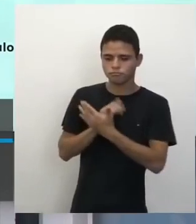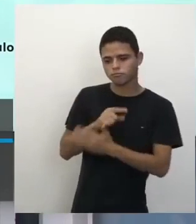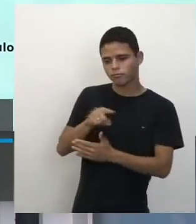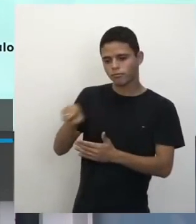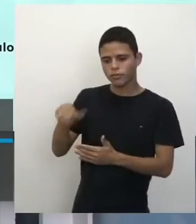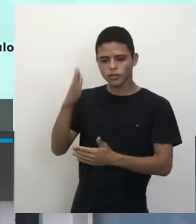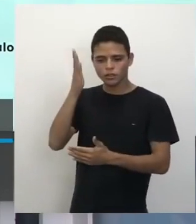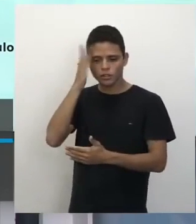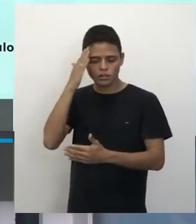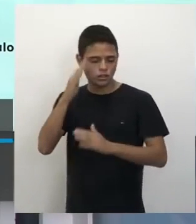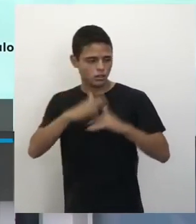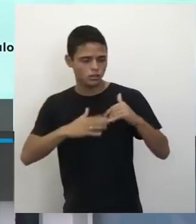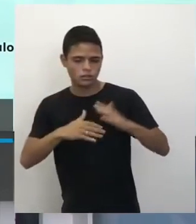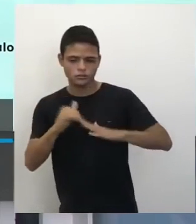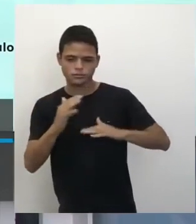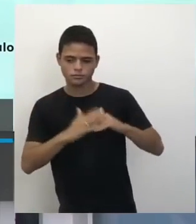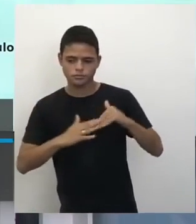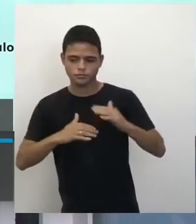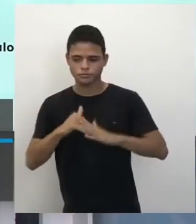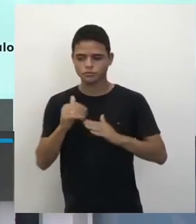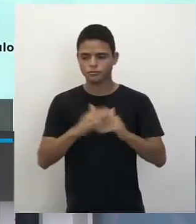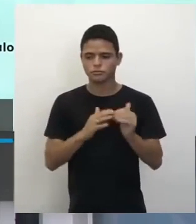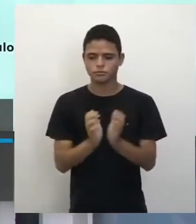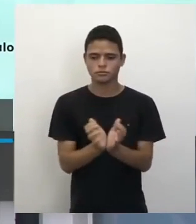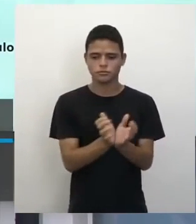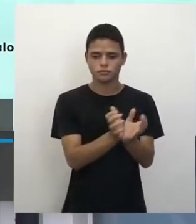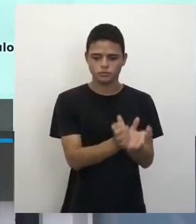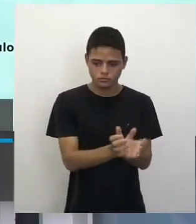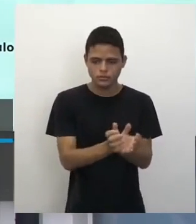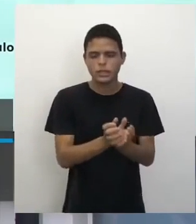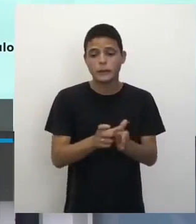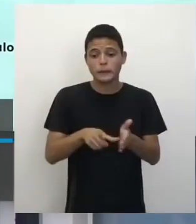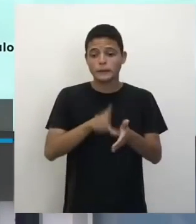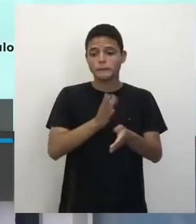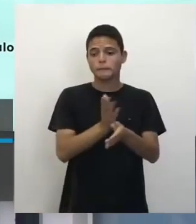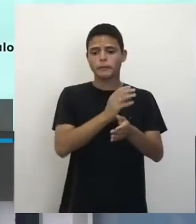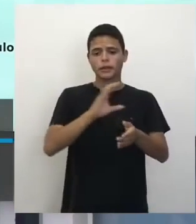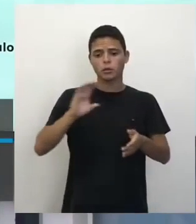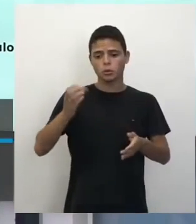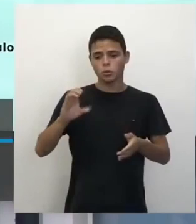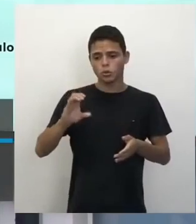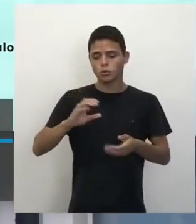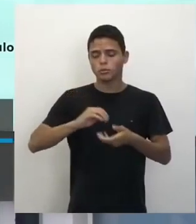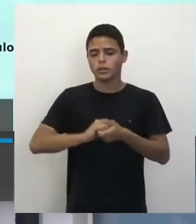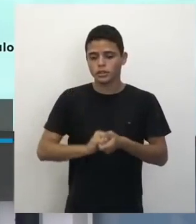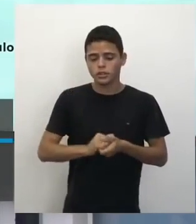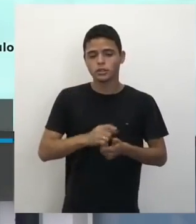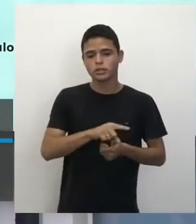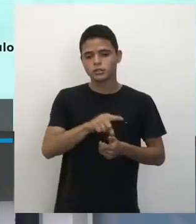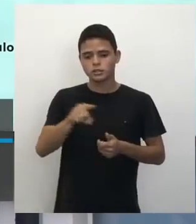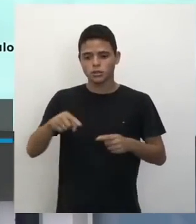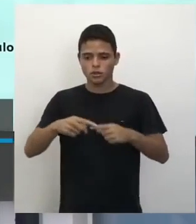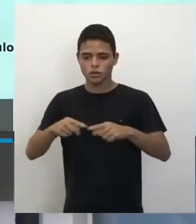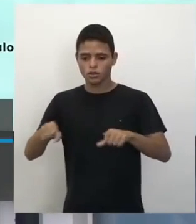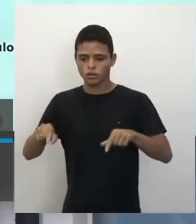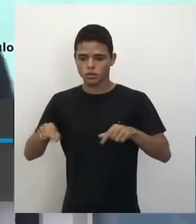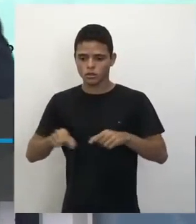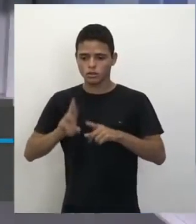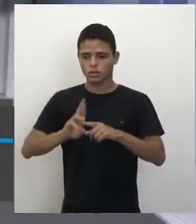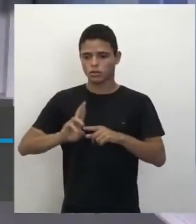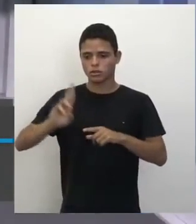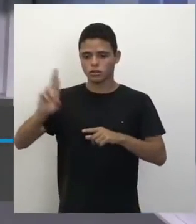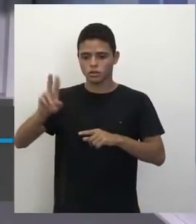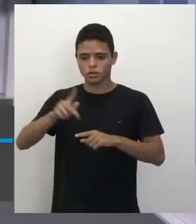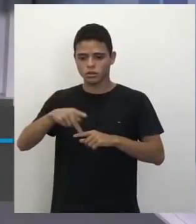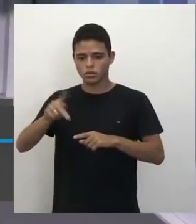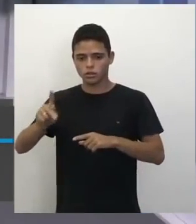saberes e técnicas dos povos pré-colombianos. Conosco está aqui a professora e coordenadora, a professora Lívia